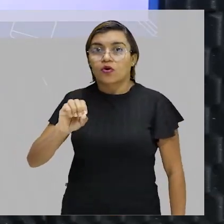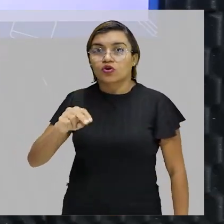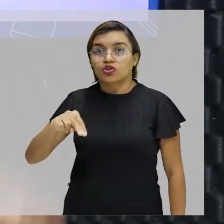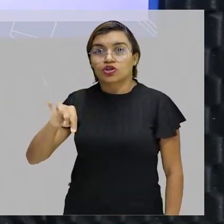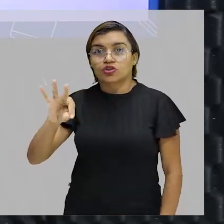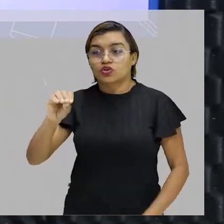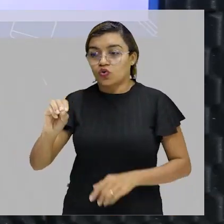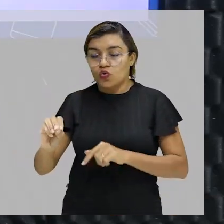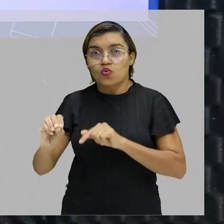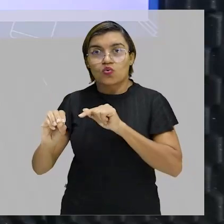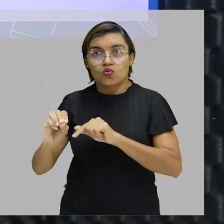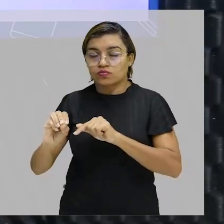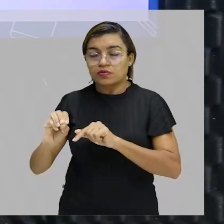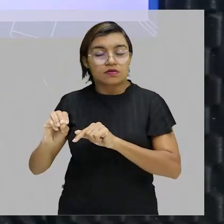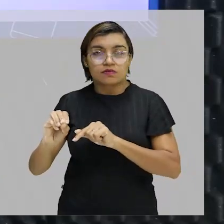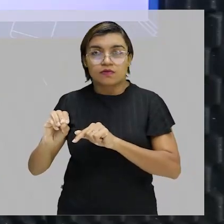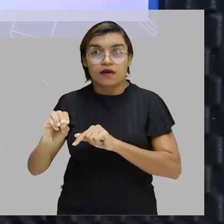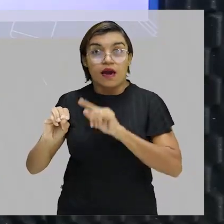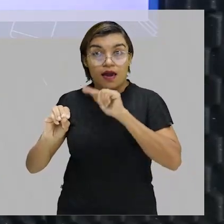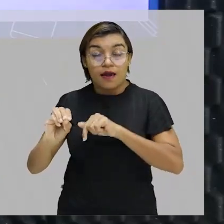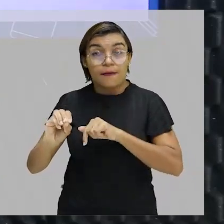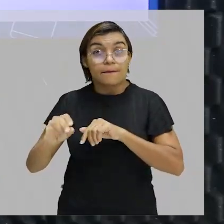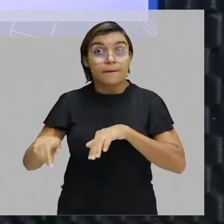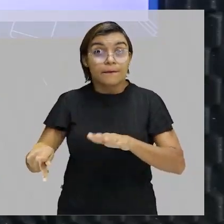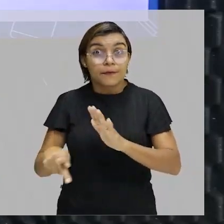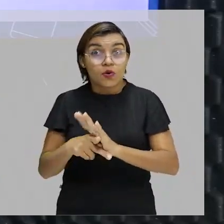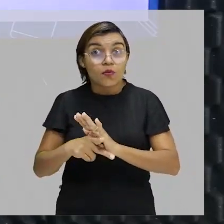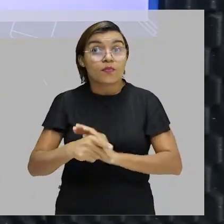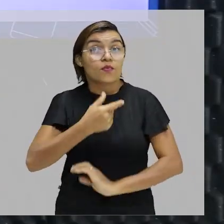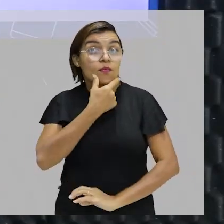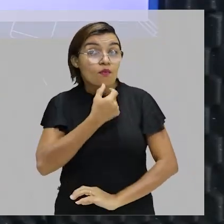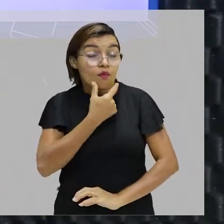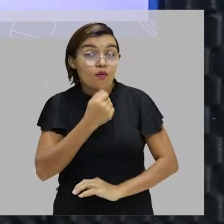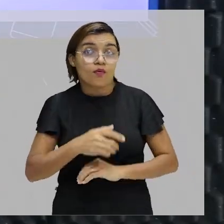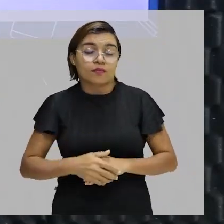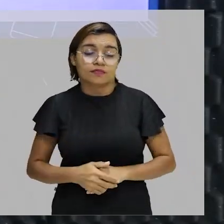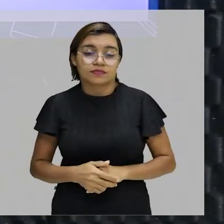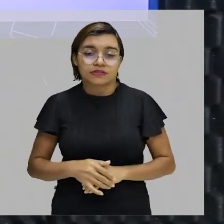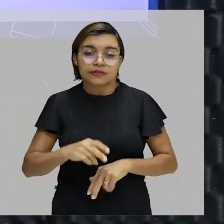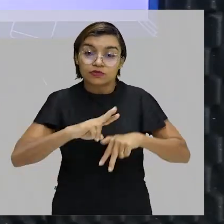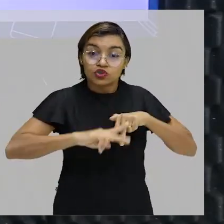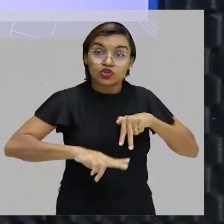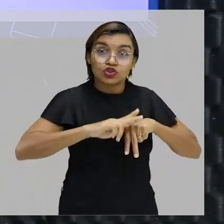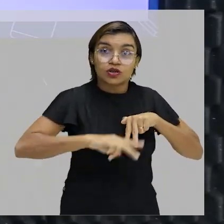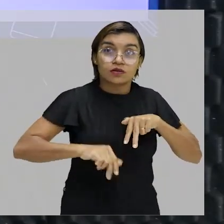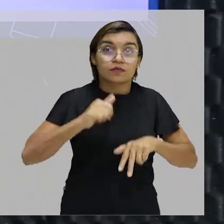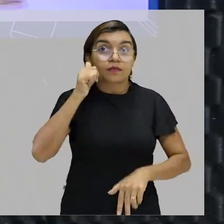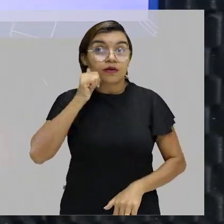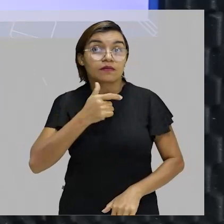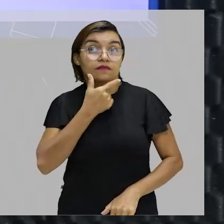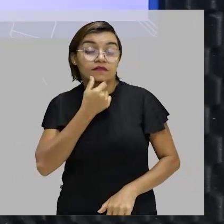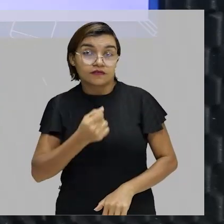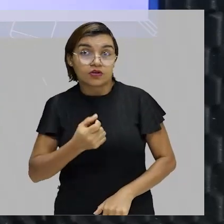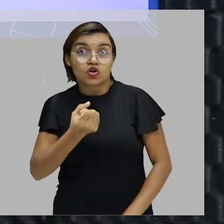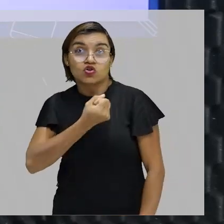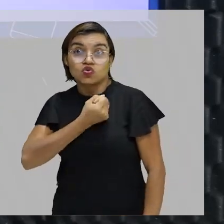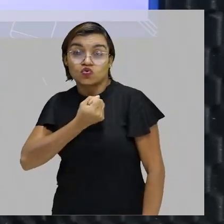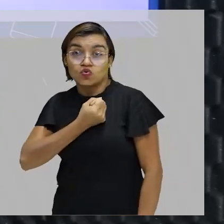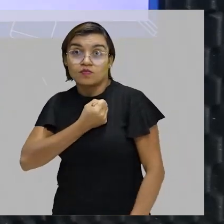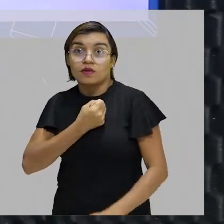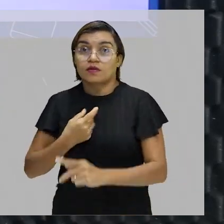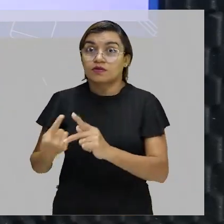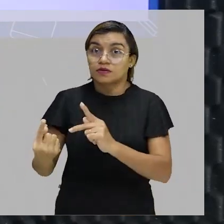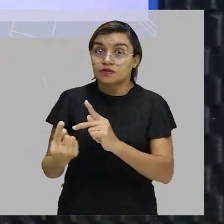gênero masculino. Então, quando eu falo de gênero, eu estou me referindo a masculino e feminino. Quando eu falo de número, singular